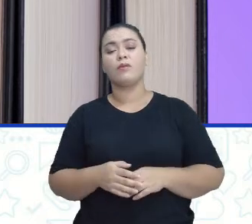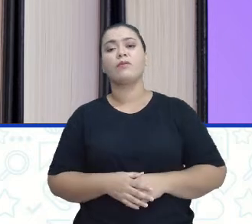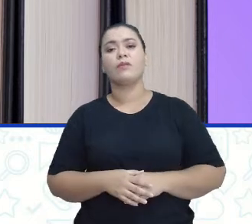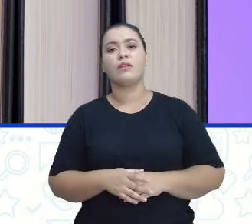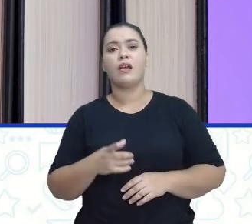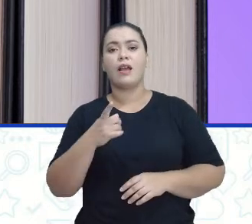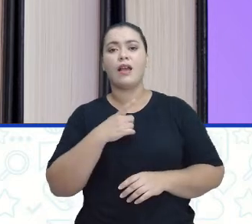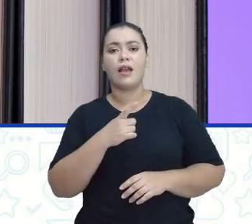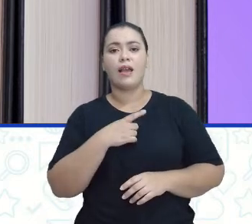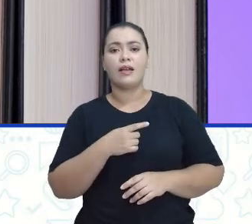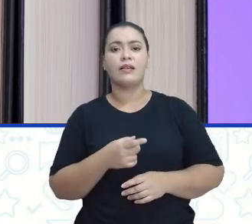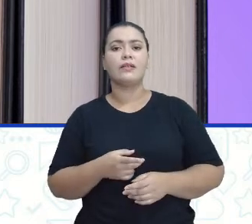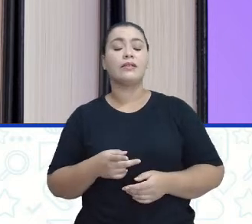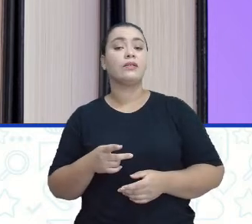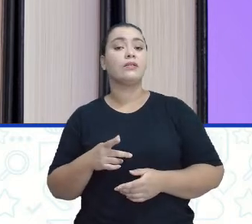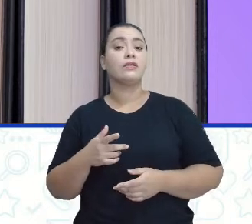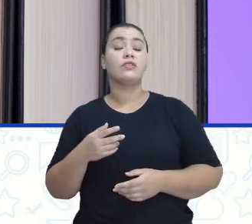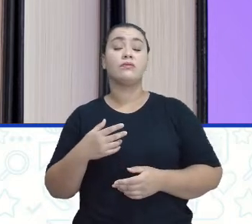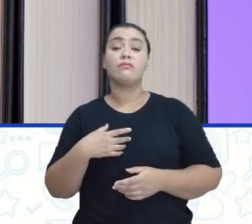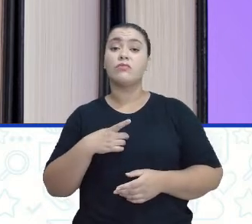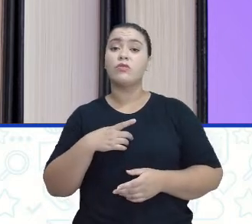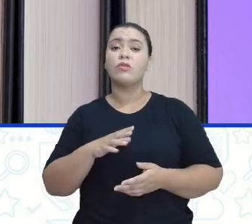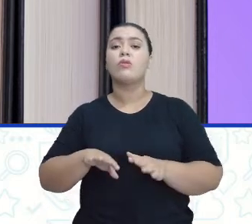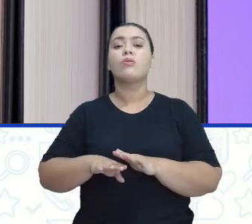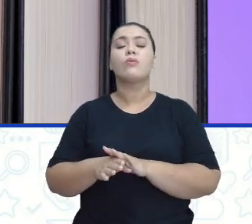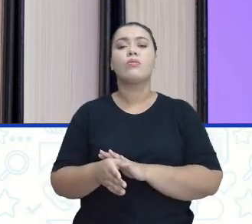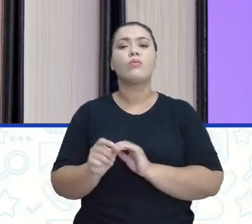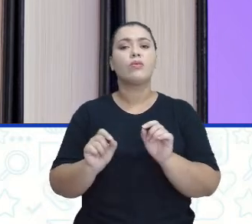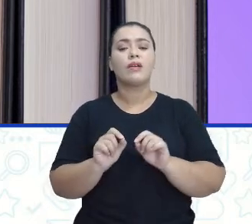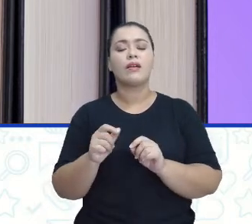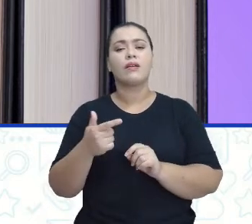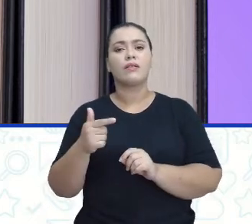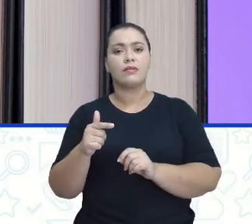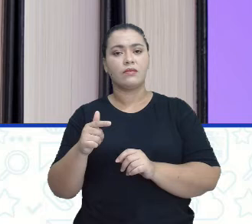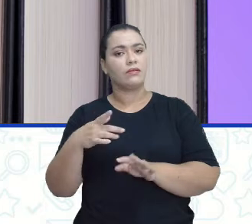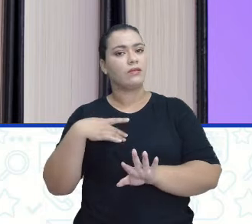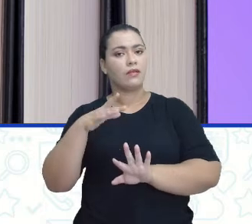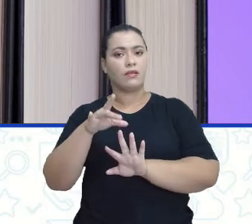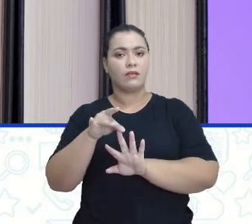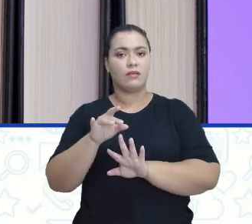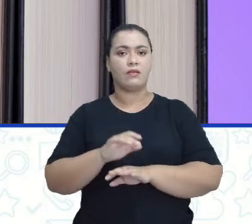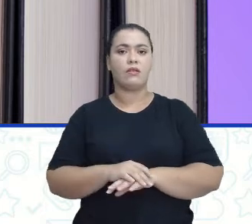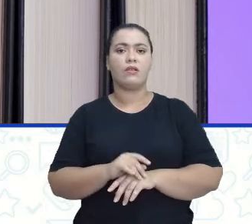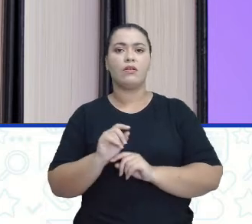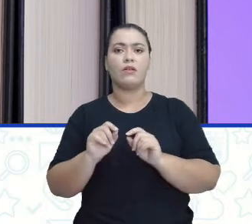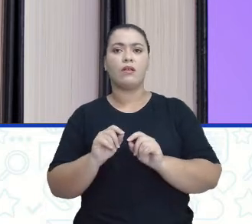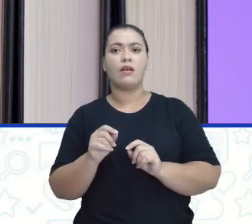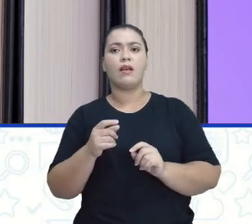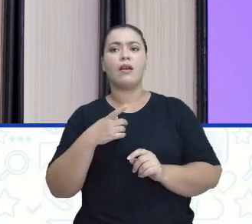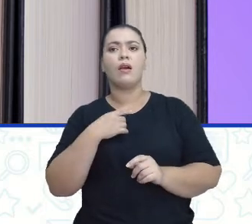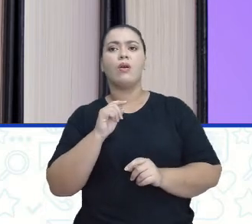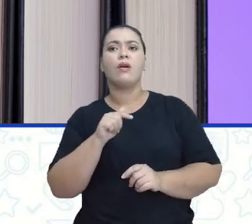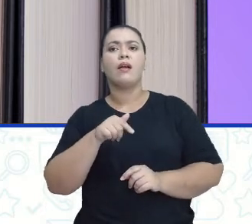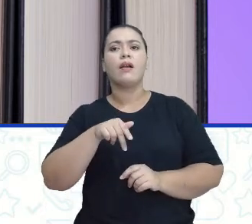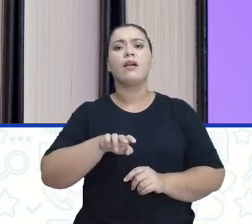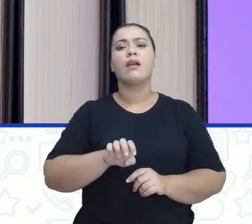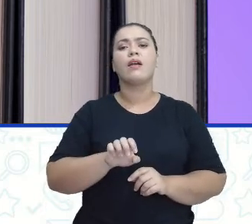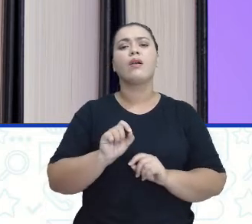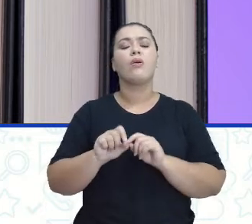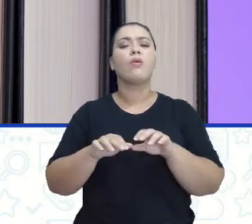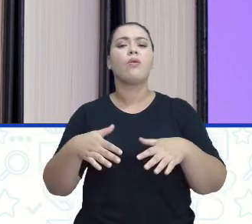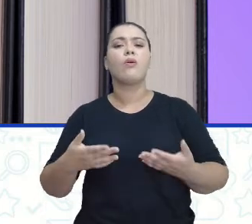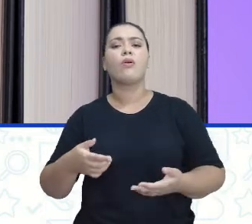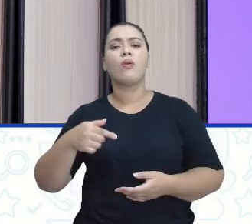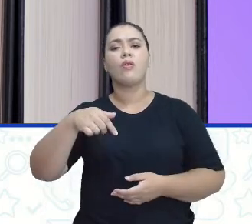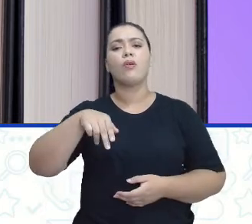geralmente introduzido sem preposição, que conclua o que ou quem, que são as perguntinhas, o que ou